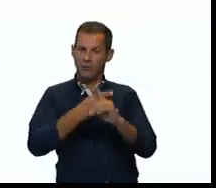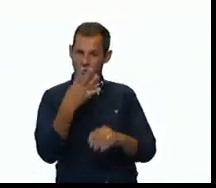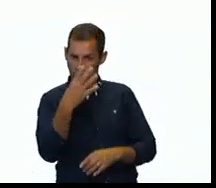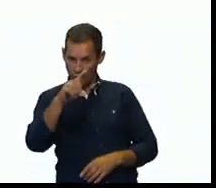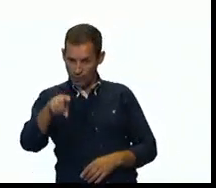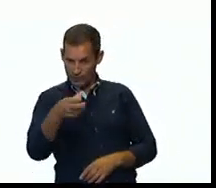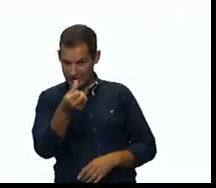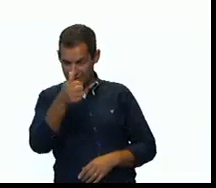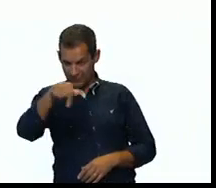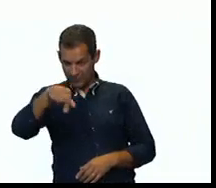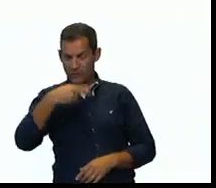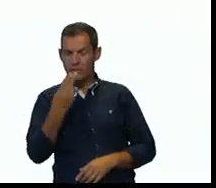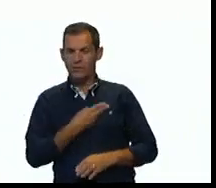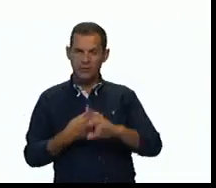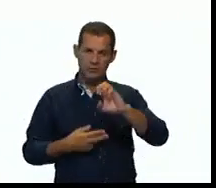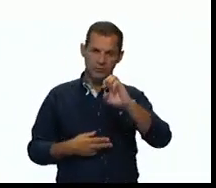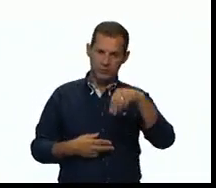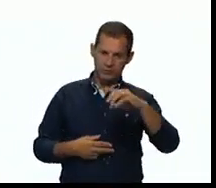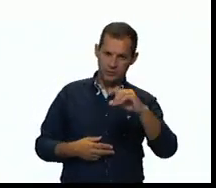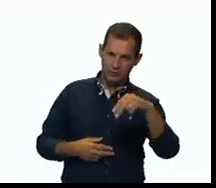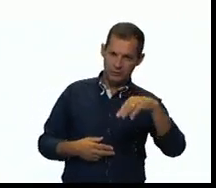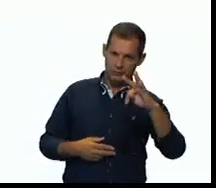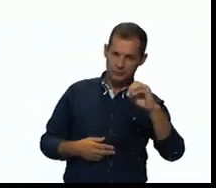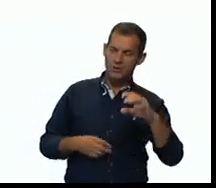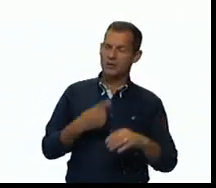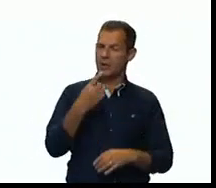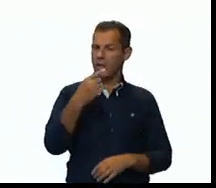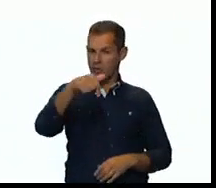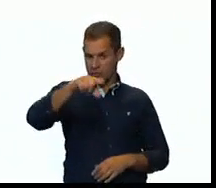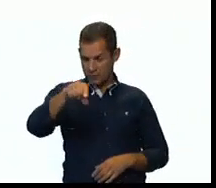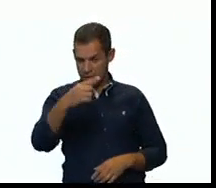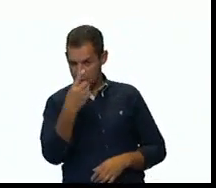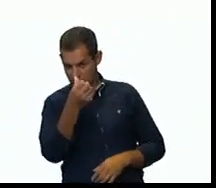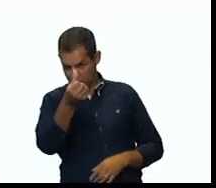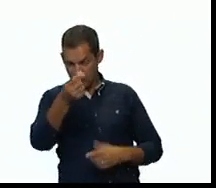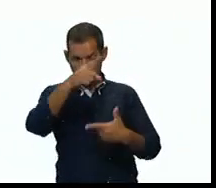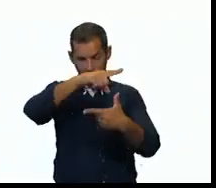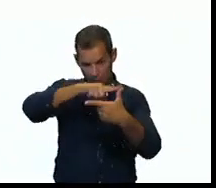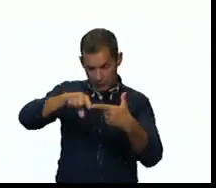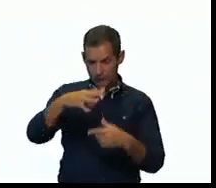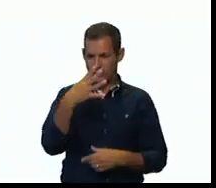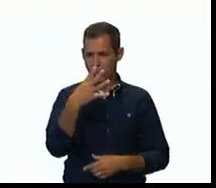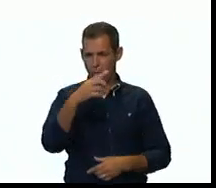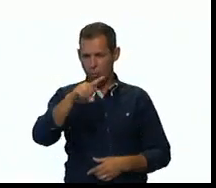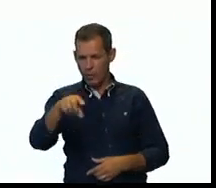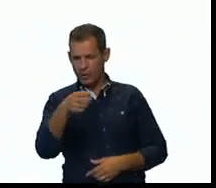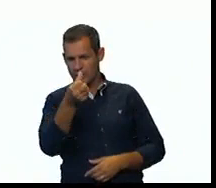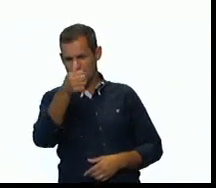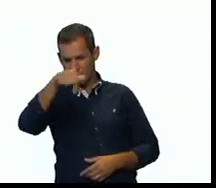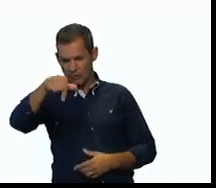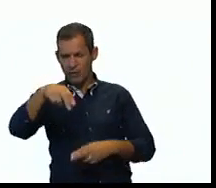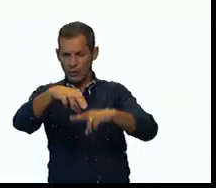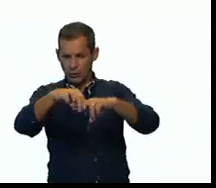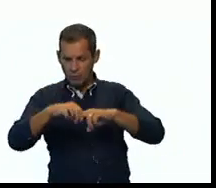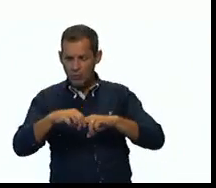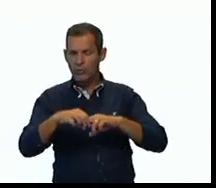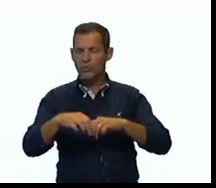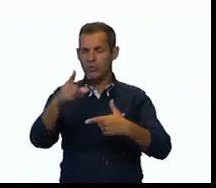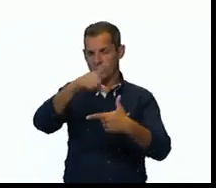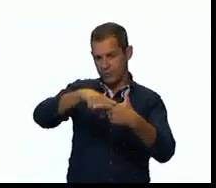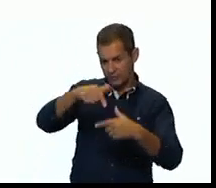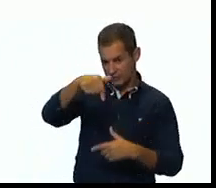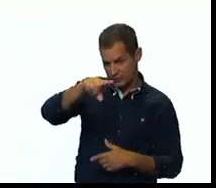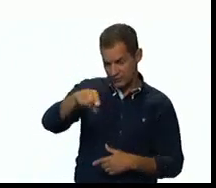4,67. E o nosso rendimento, 7,16. Então, quando a gente dividir 4,67 por